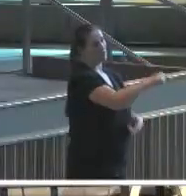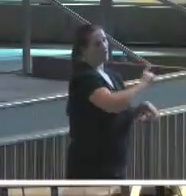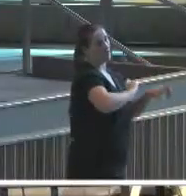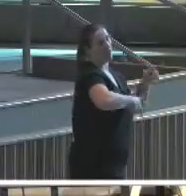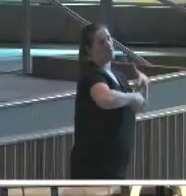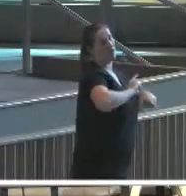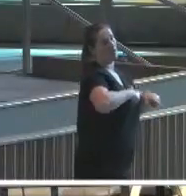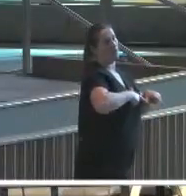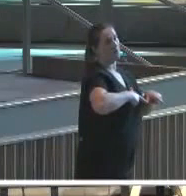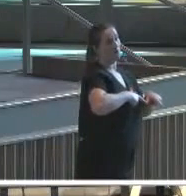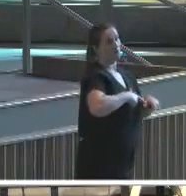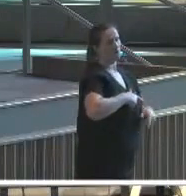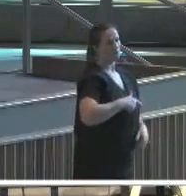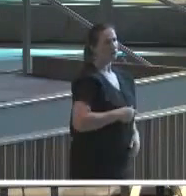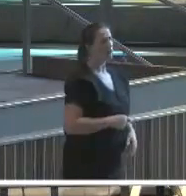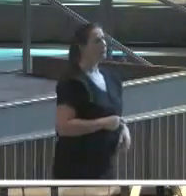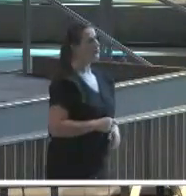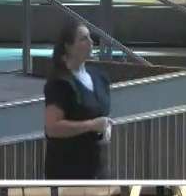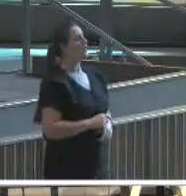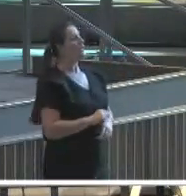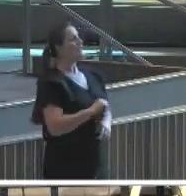Ser infiel a Deus,